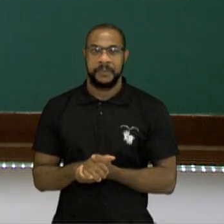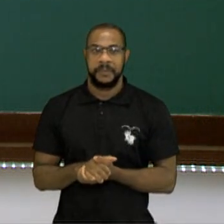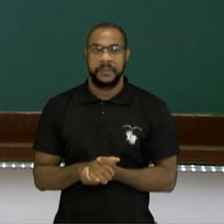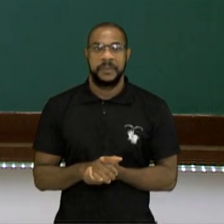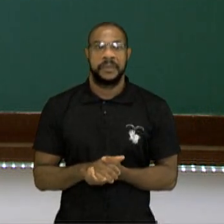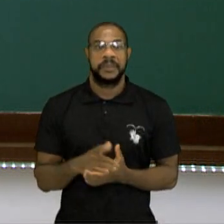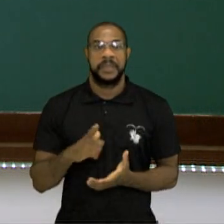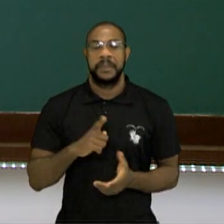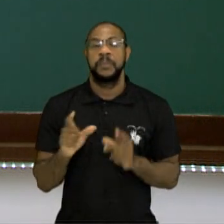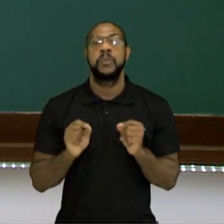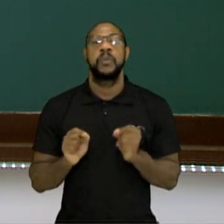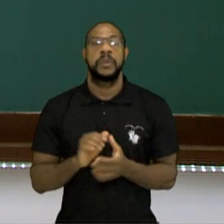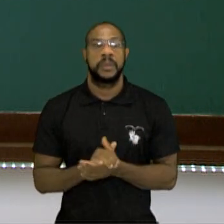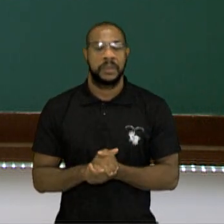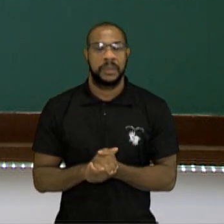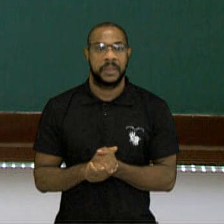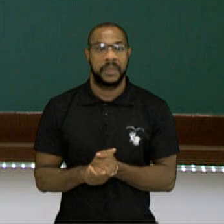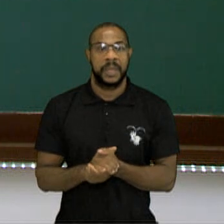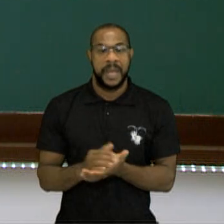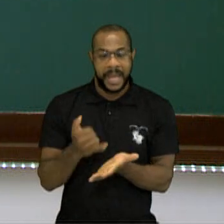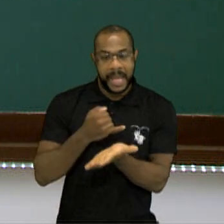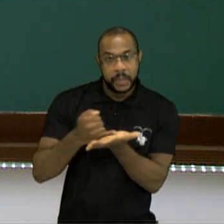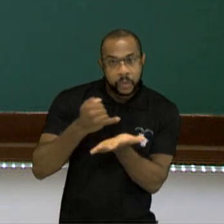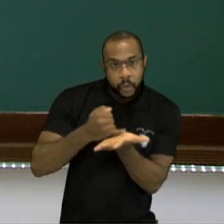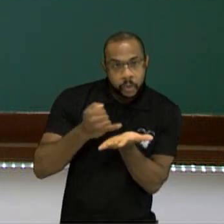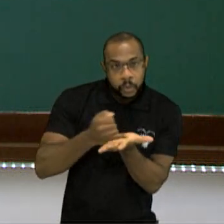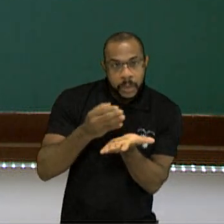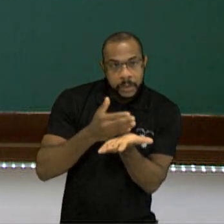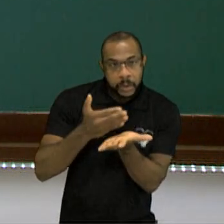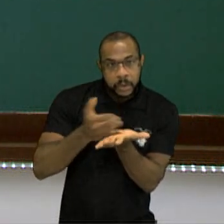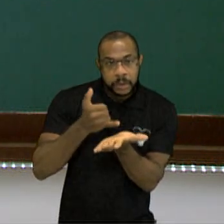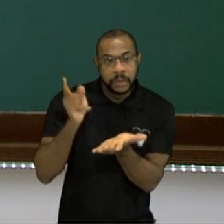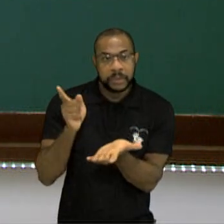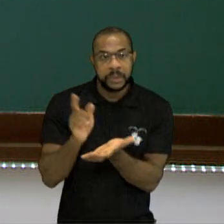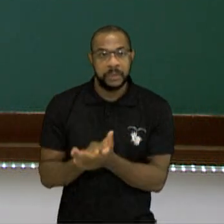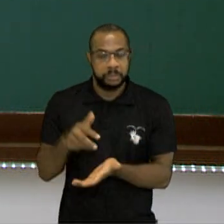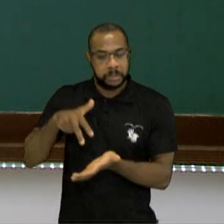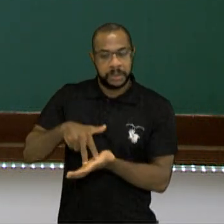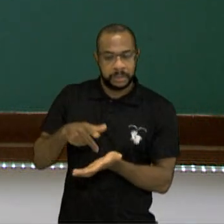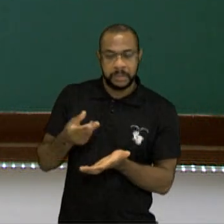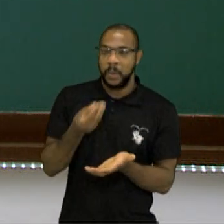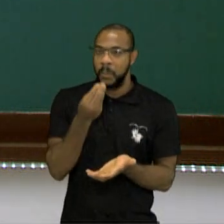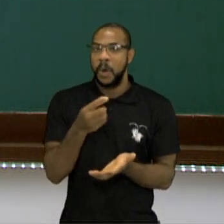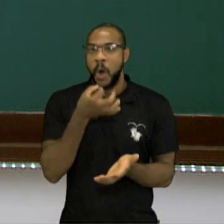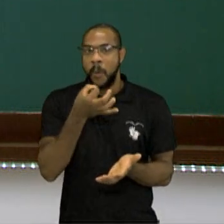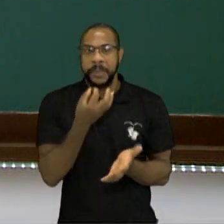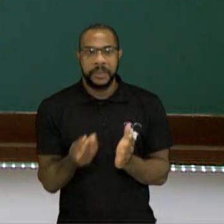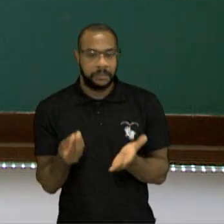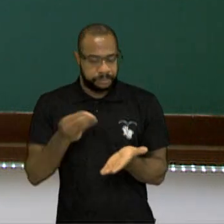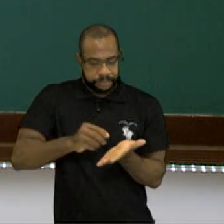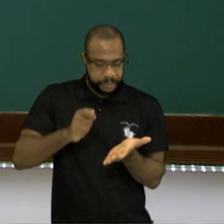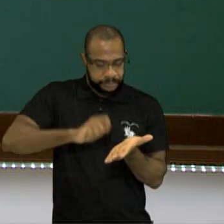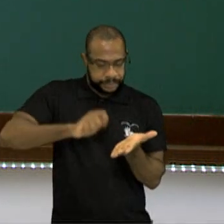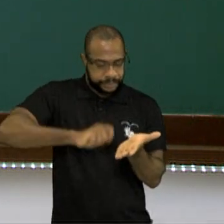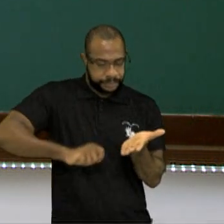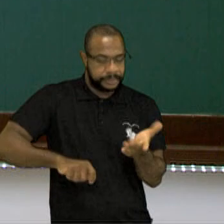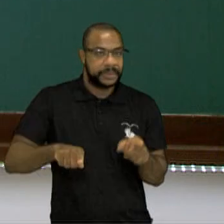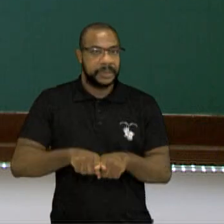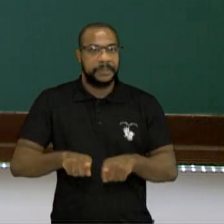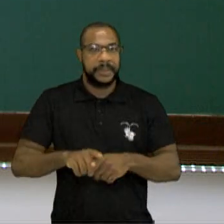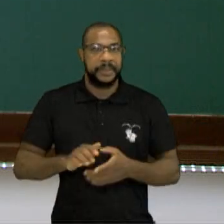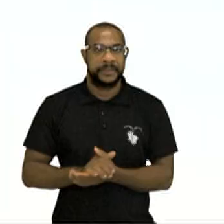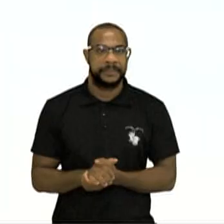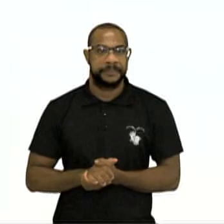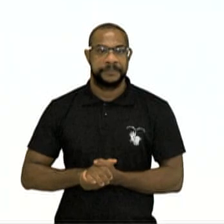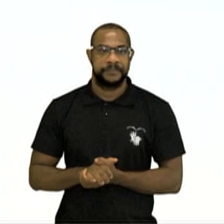Temos agora a introdução e o posicionamento, junto de uma carta do leitor daquele artigo que lemos o título